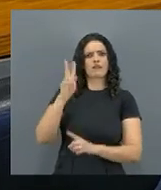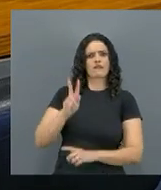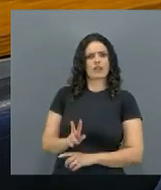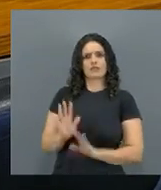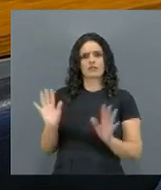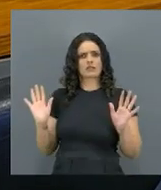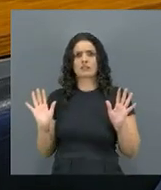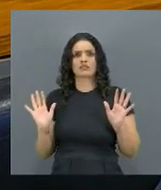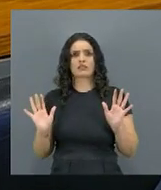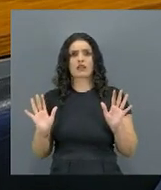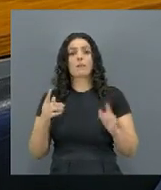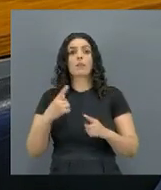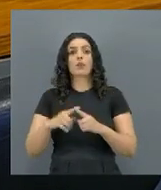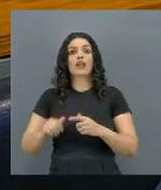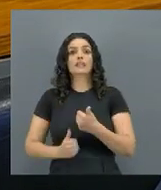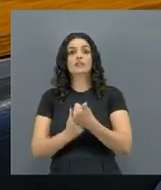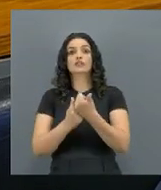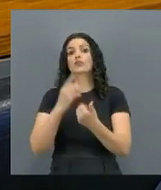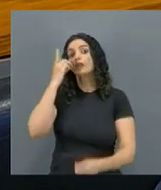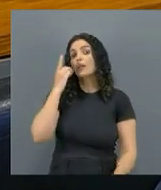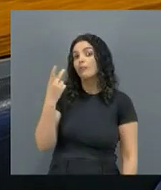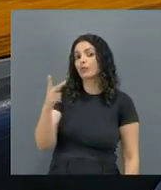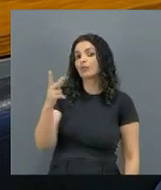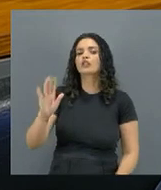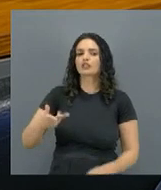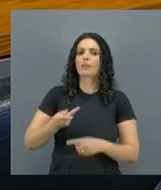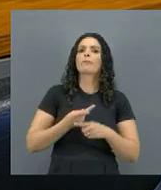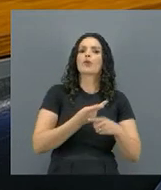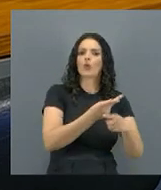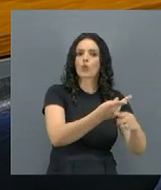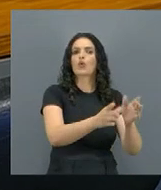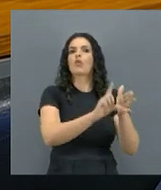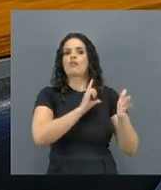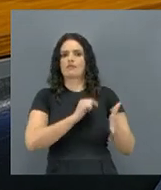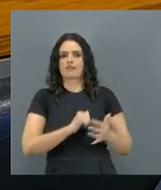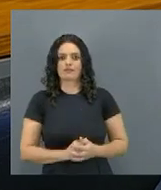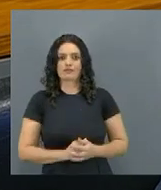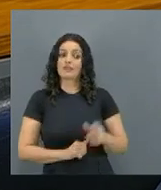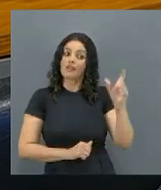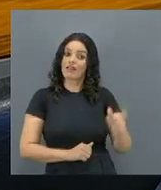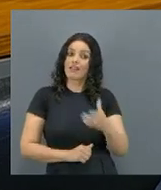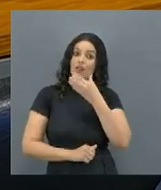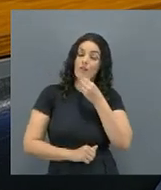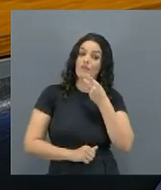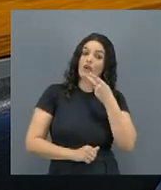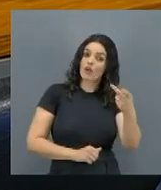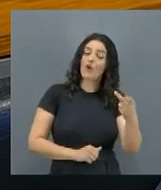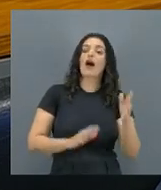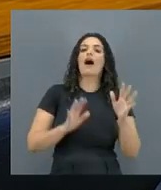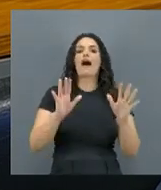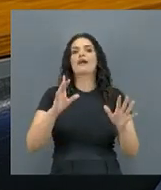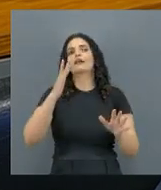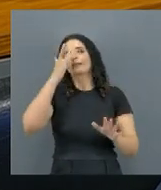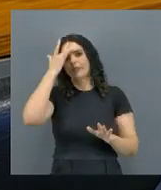parlamentar, pois um assessor do deputado já havia lhe procurado anteriormente. Ele acrescentou que outros integrantes da